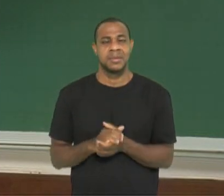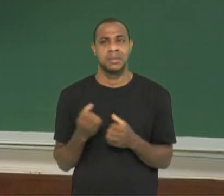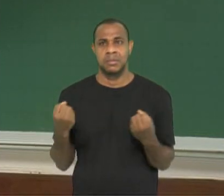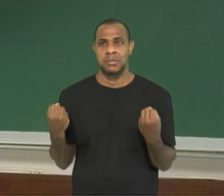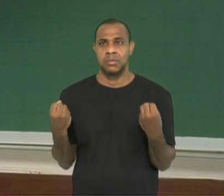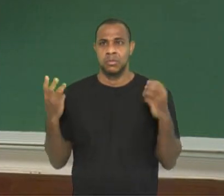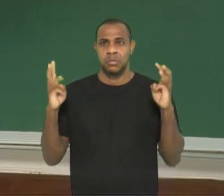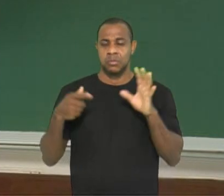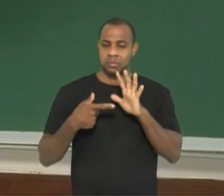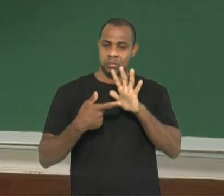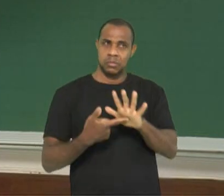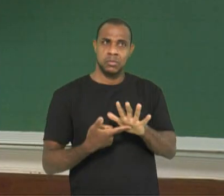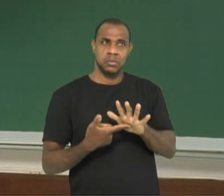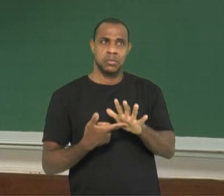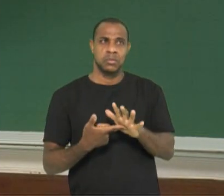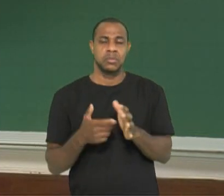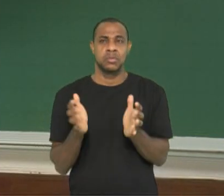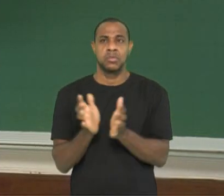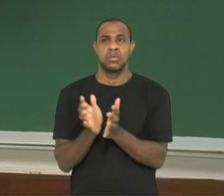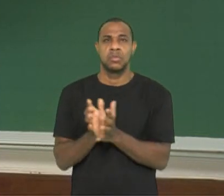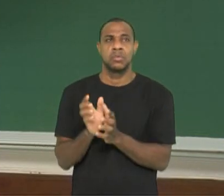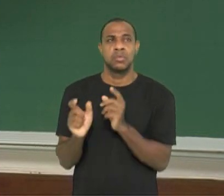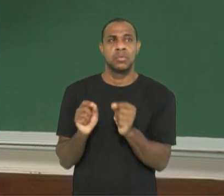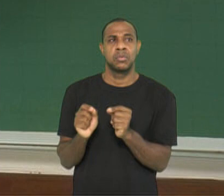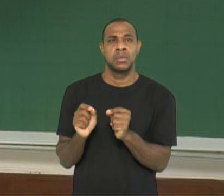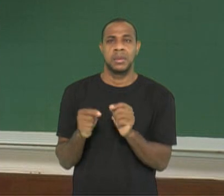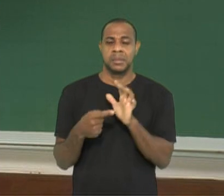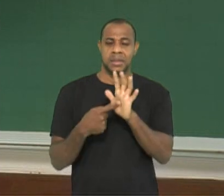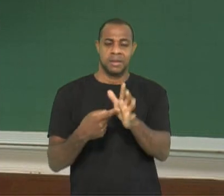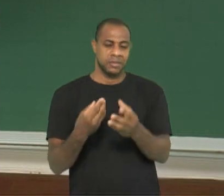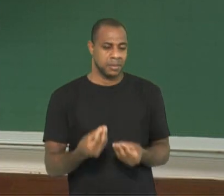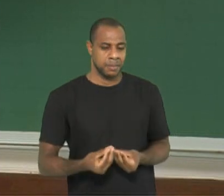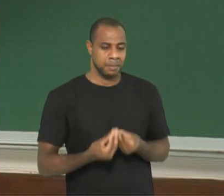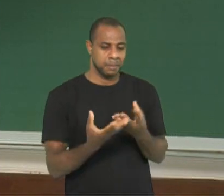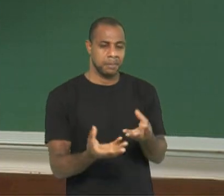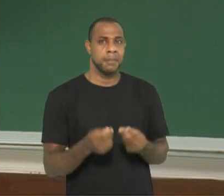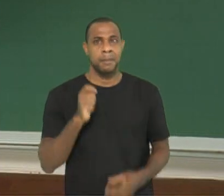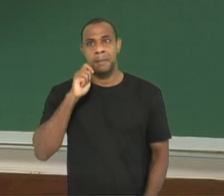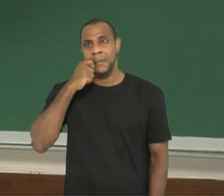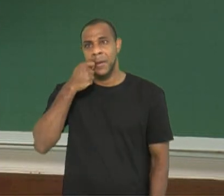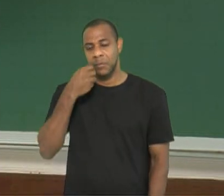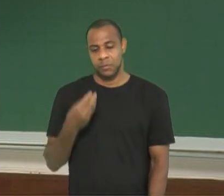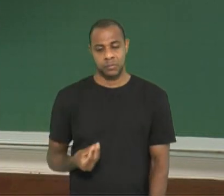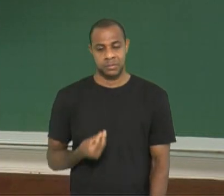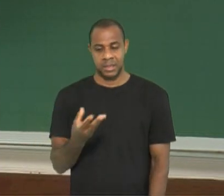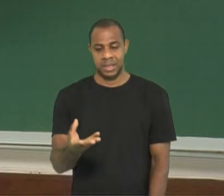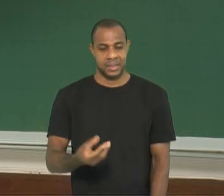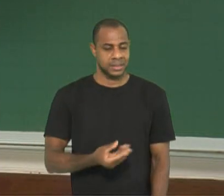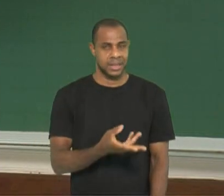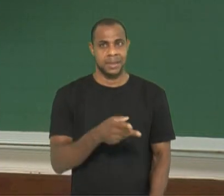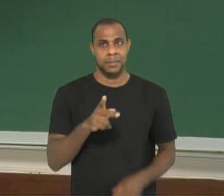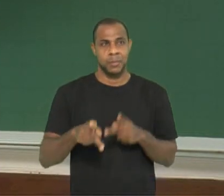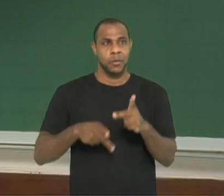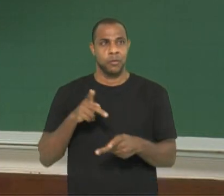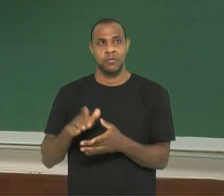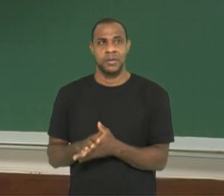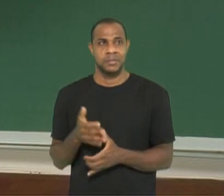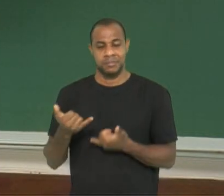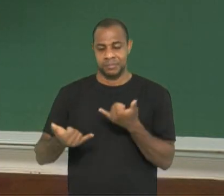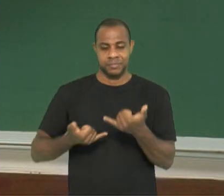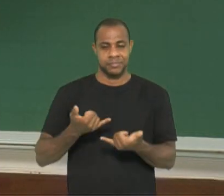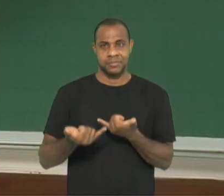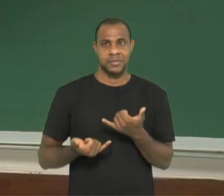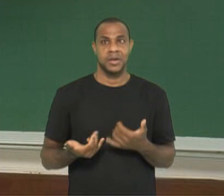Nesse espetáculo de gladiadores era oferecido o quê? Era oferecido pão gratuitamente para o povo. Quando você colocava a diversão mais o pão, o povo